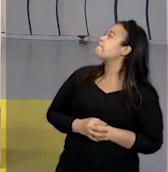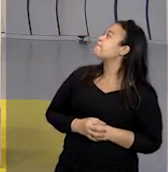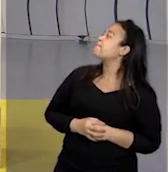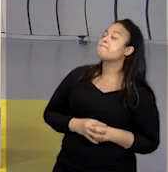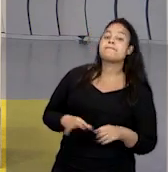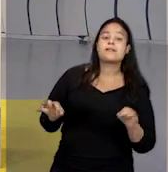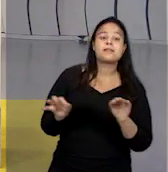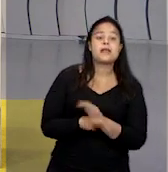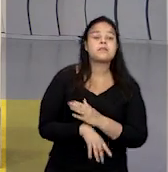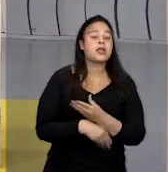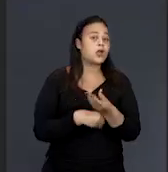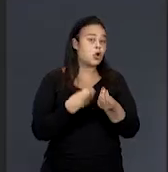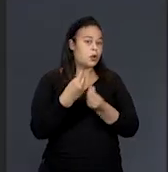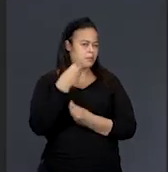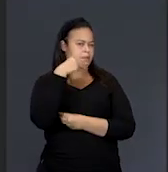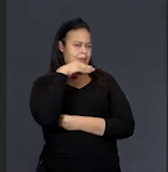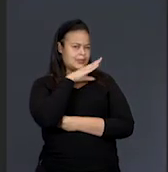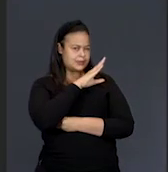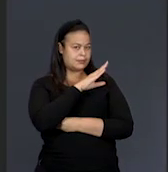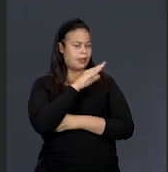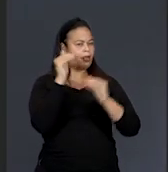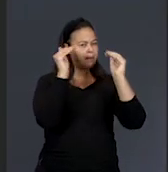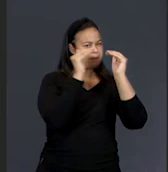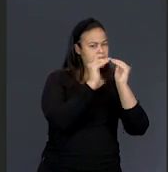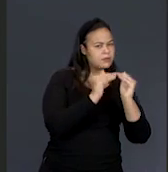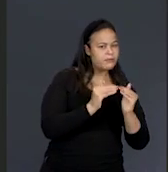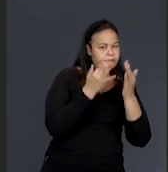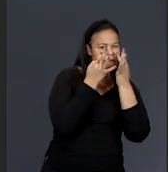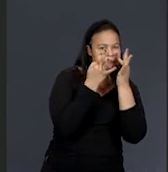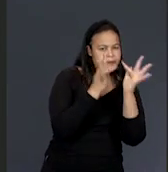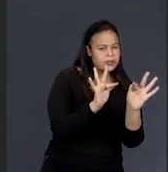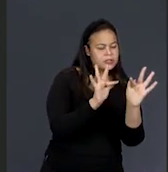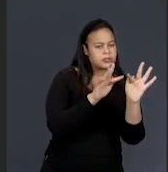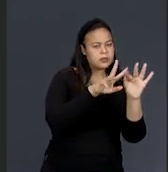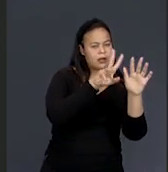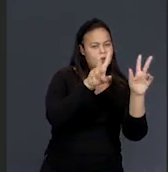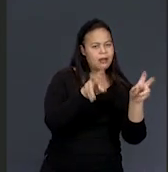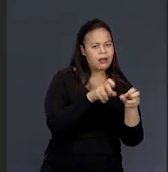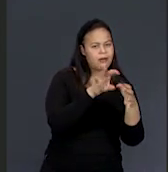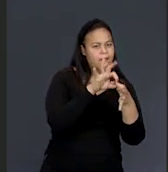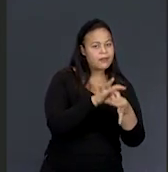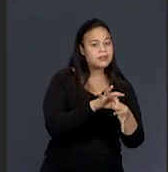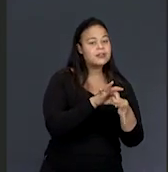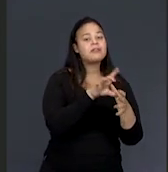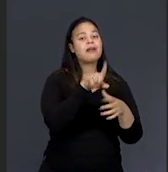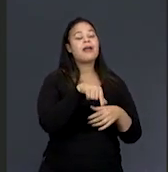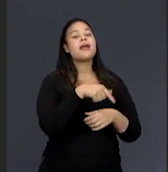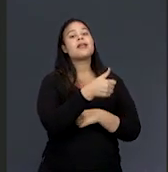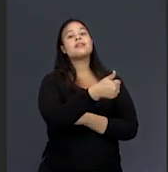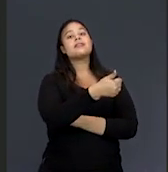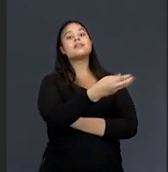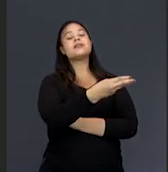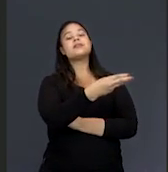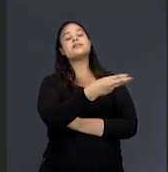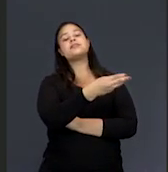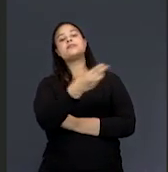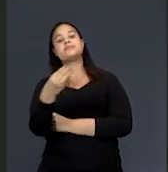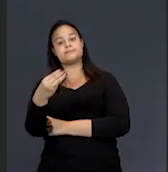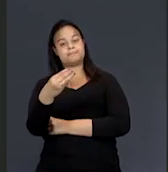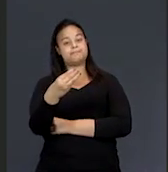terminar? Então, percebe-se que a proporção fenotípica, nesse caso, ela é de 13 para